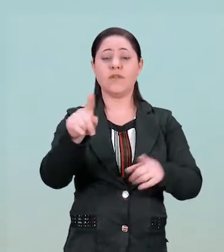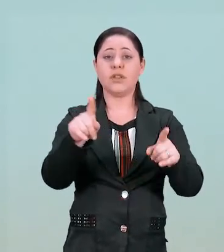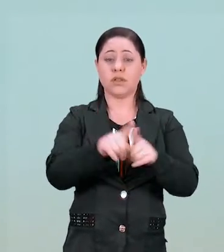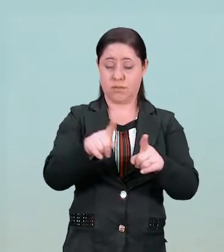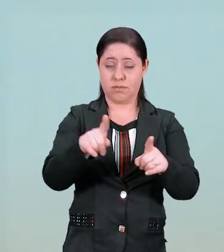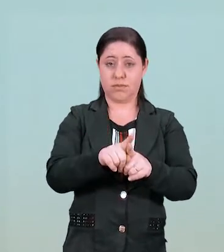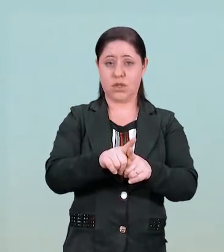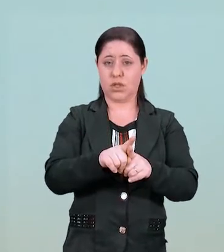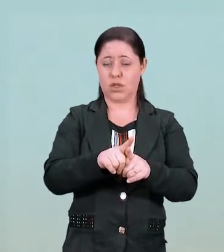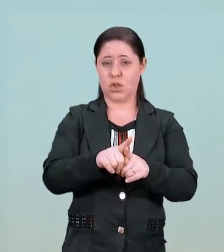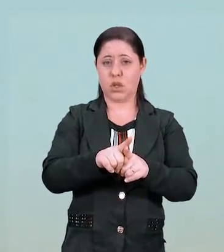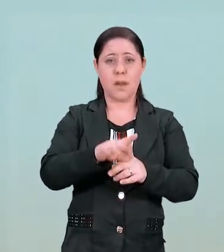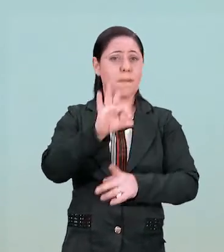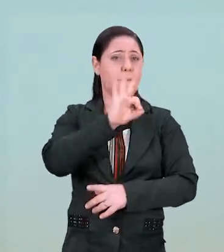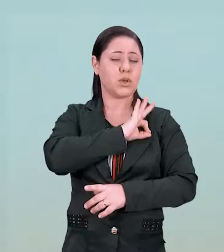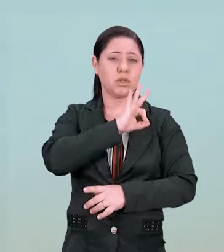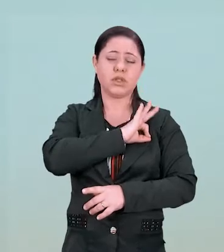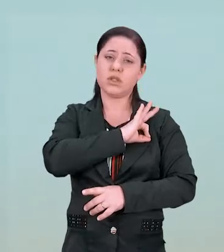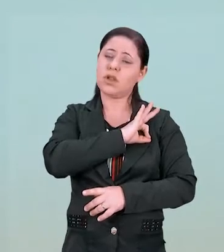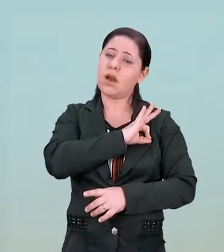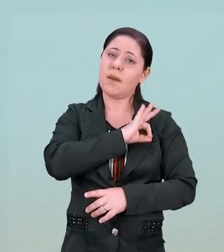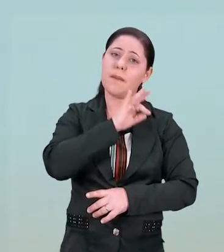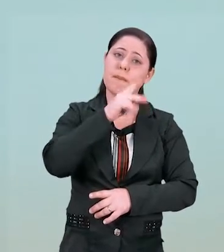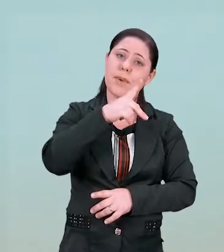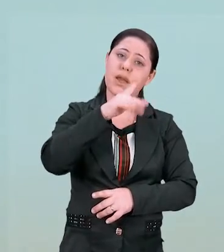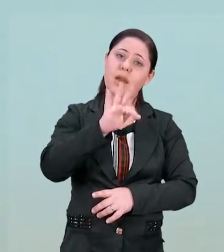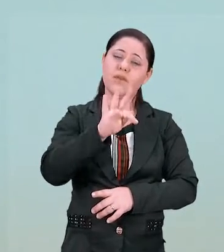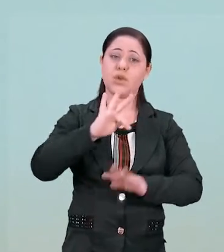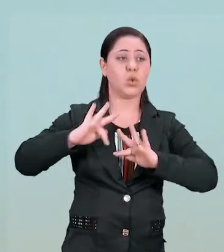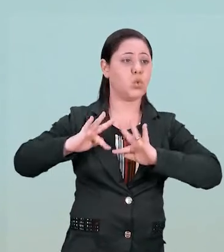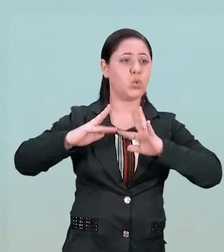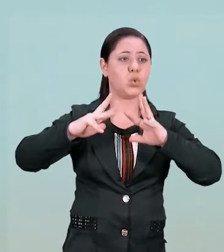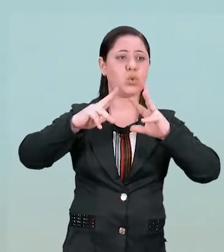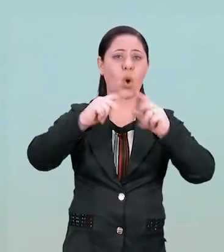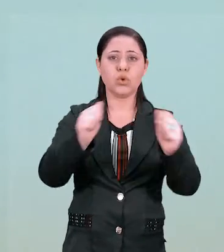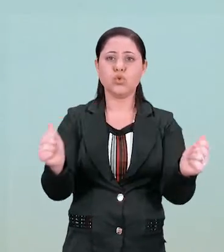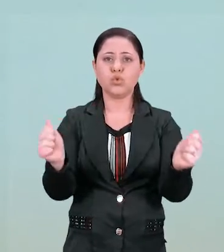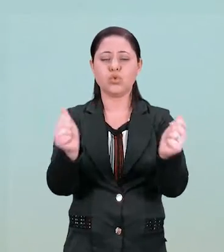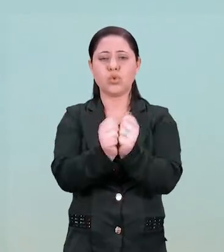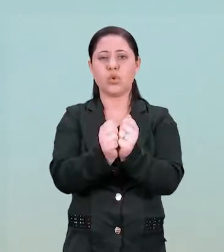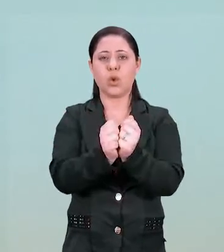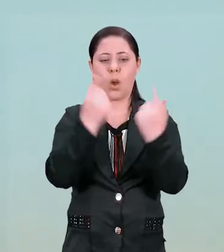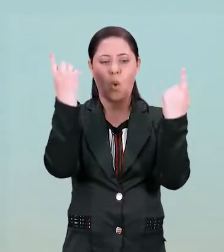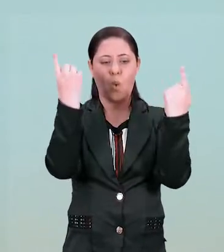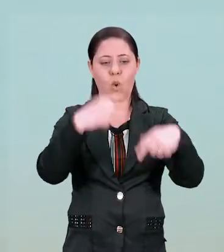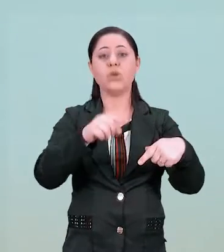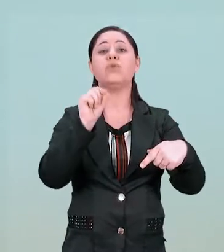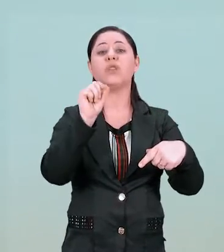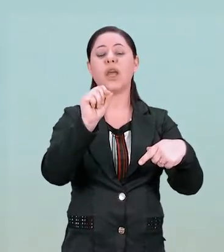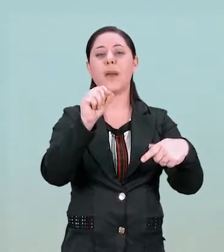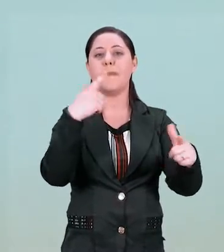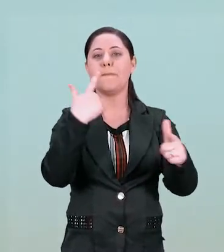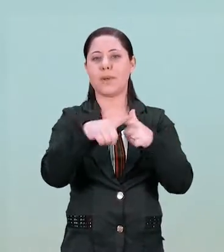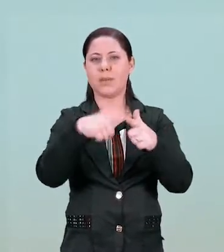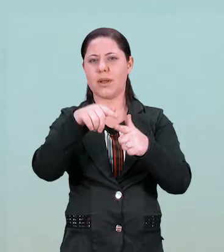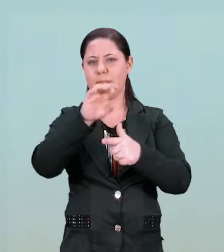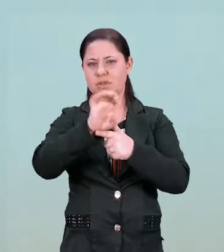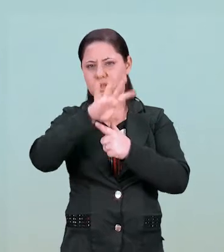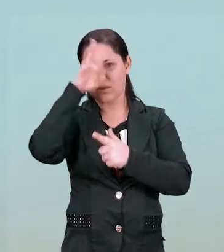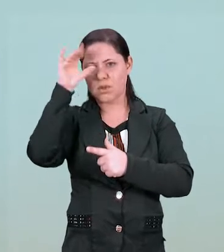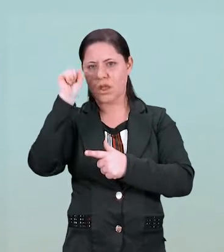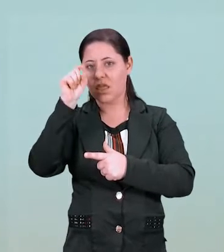Polícia Federal, todo mundo junto para enfrentar aquilo que é um problema, não só do Mato Grosso do Sul, mas é do país